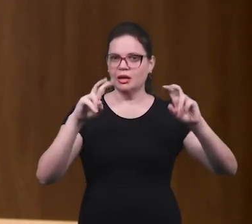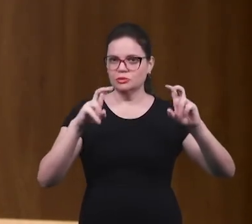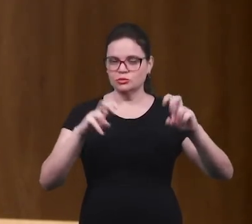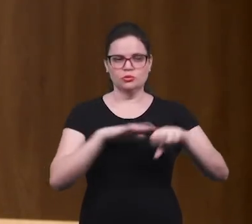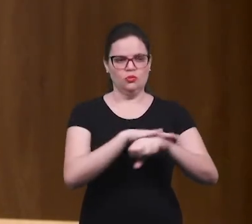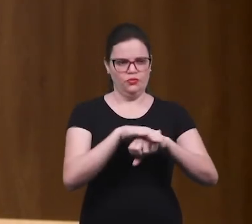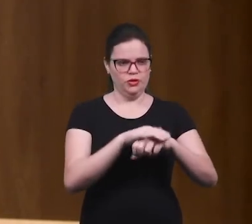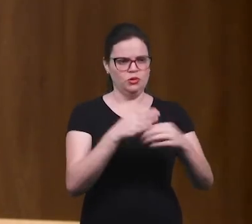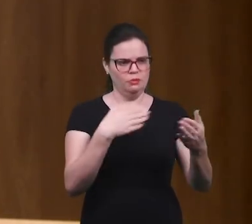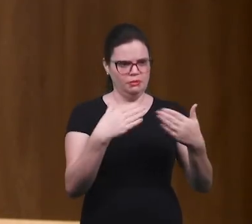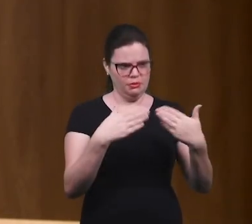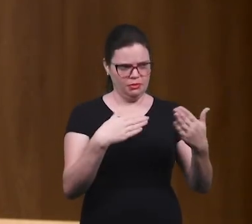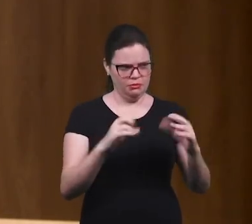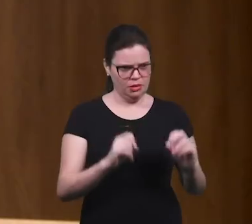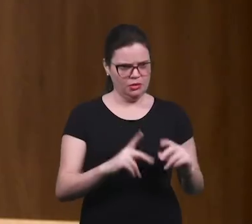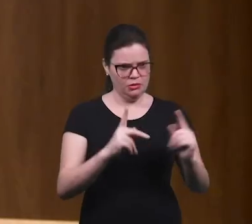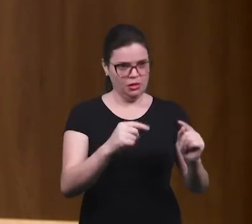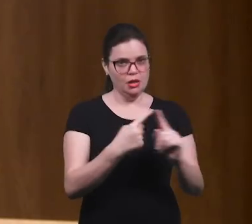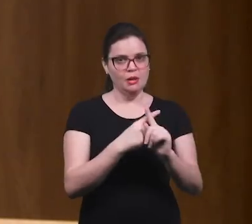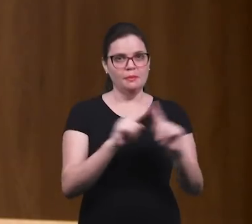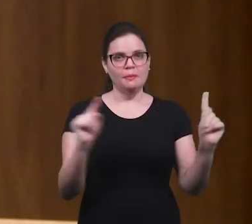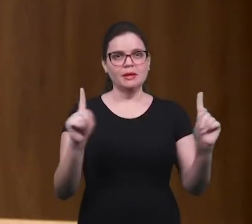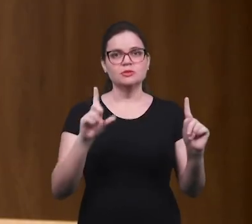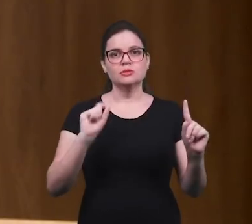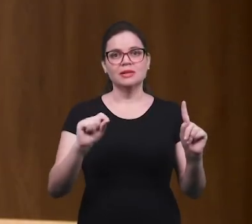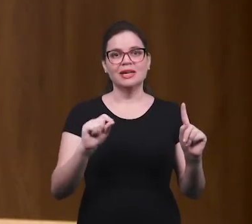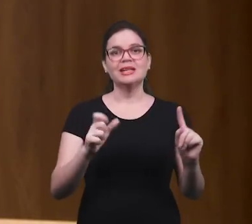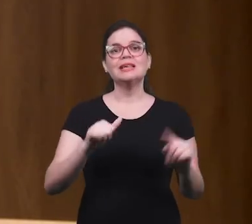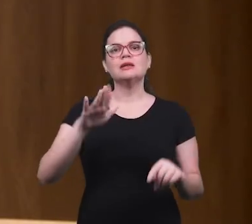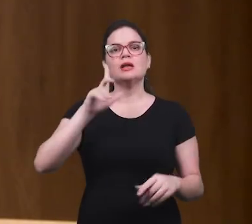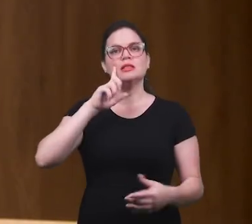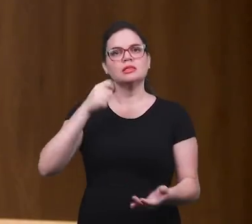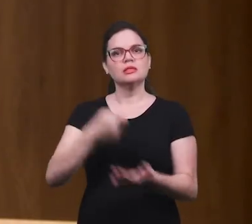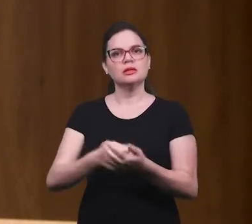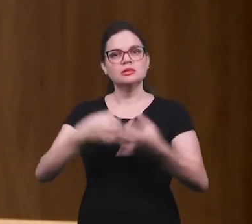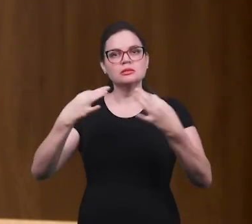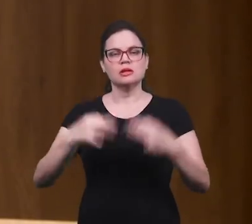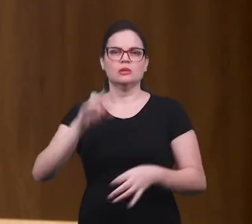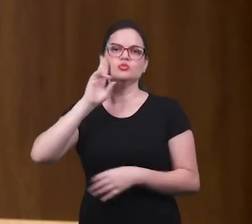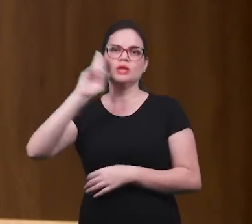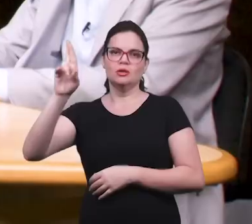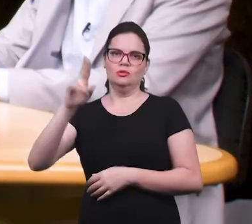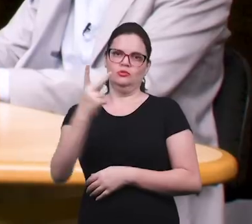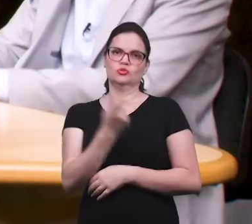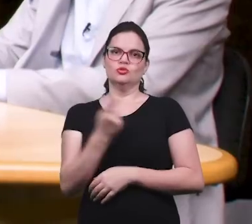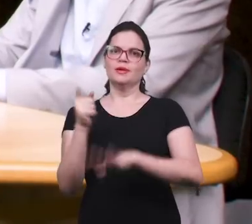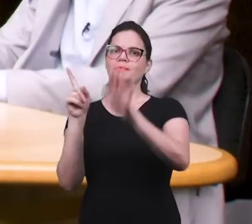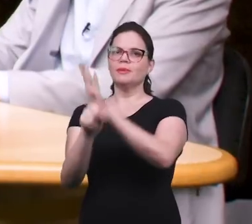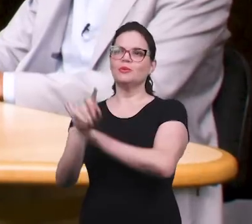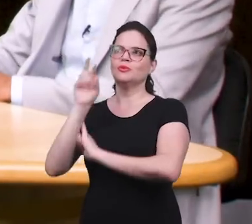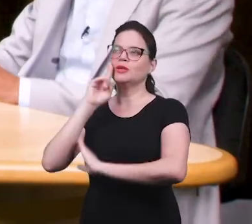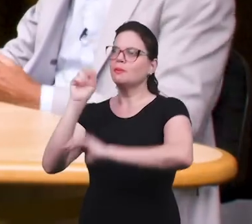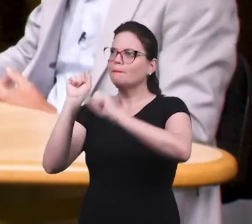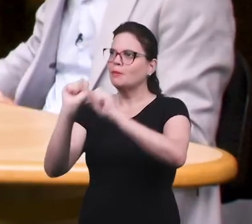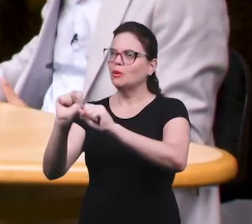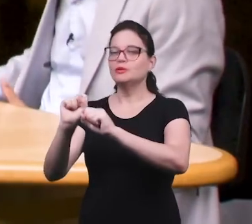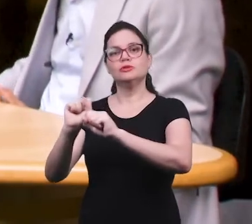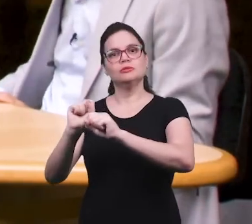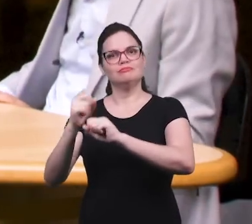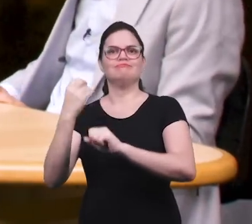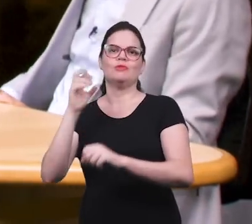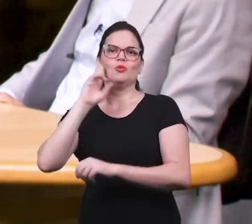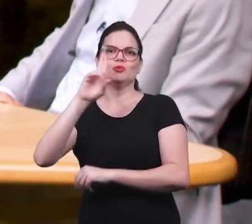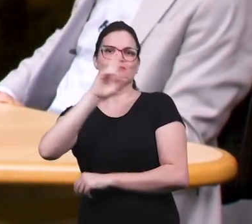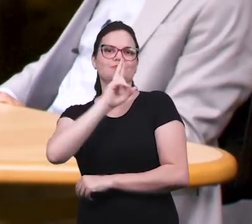conversado e tudo, mas no final, a última palavra é a do Senhor, né? É verdade. E a mulher,